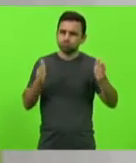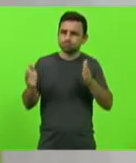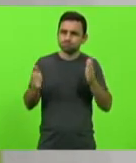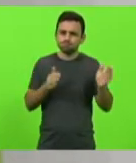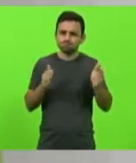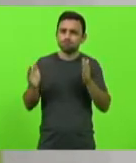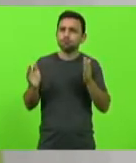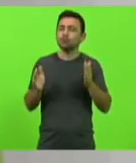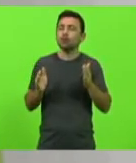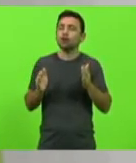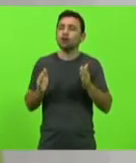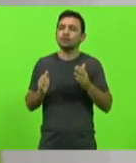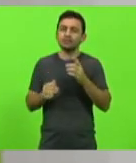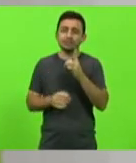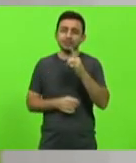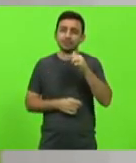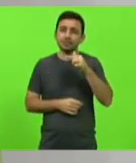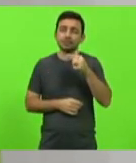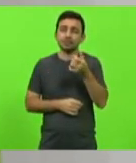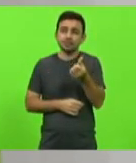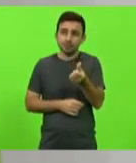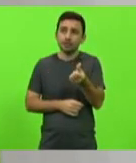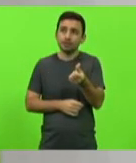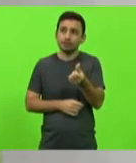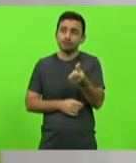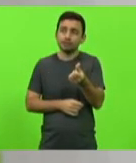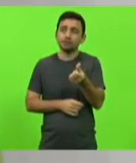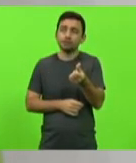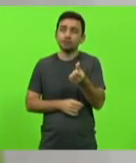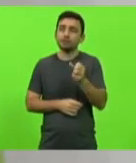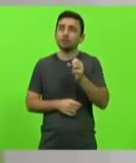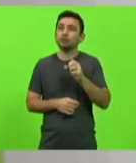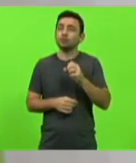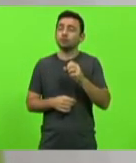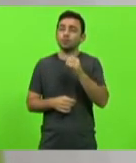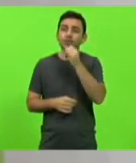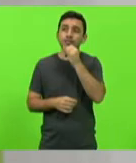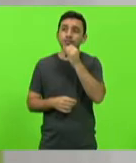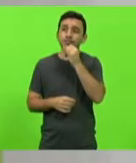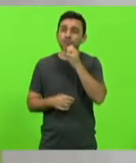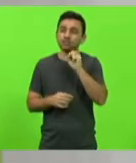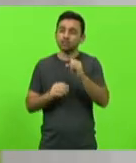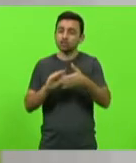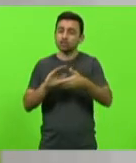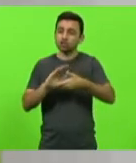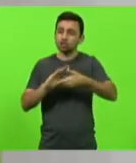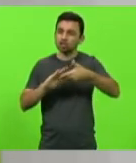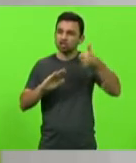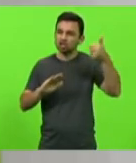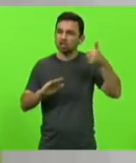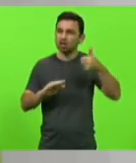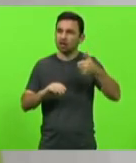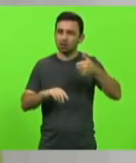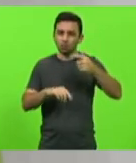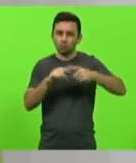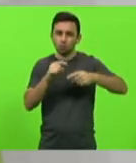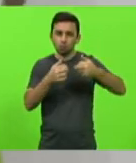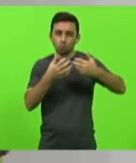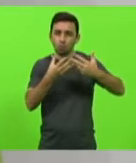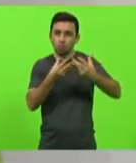Imagina o que isso representa de tirar de movimento as nossas rodovias,